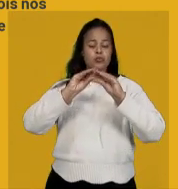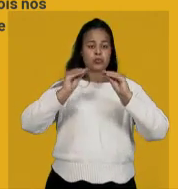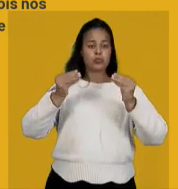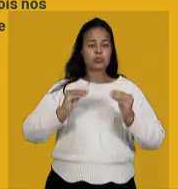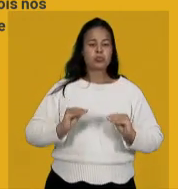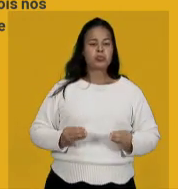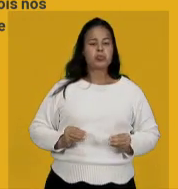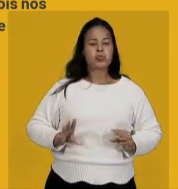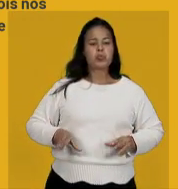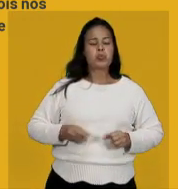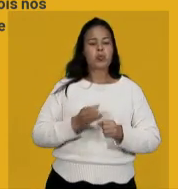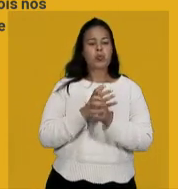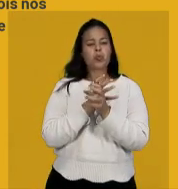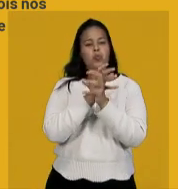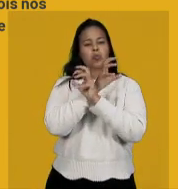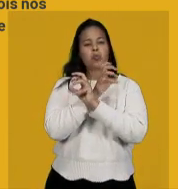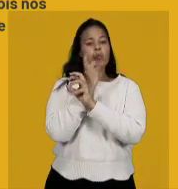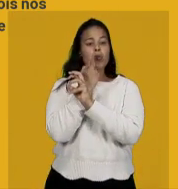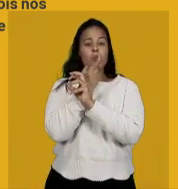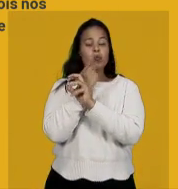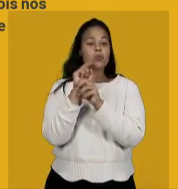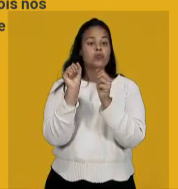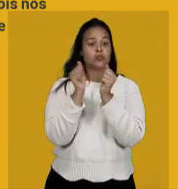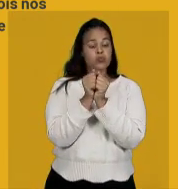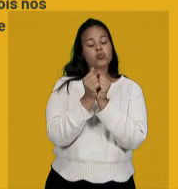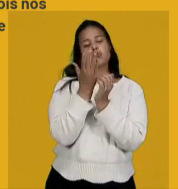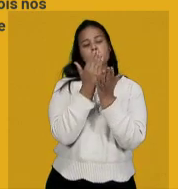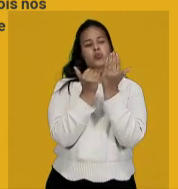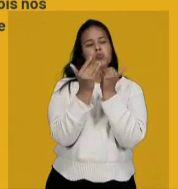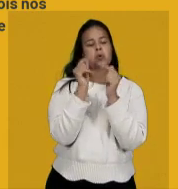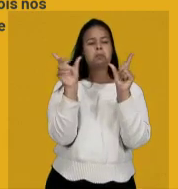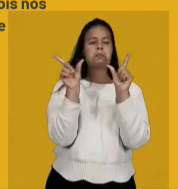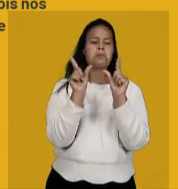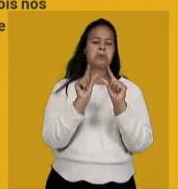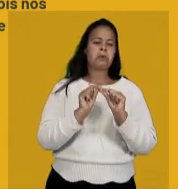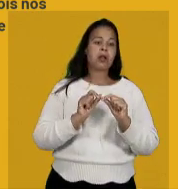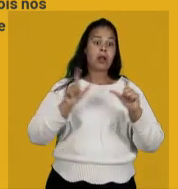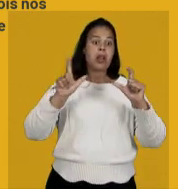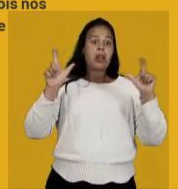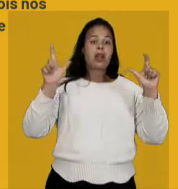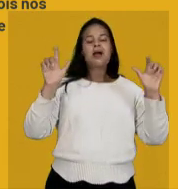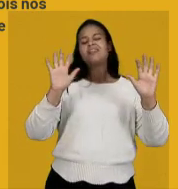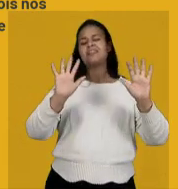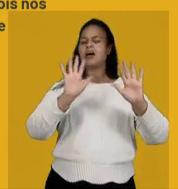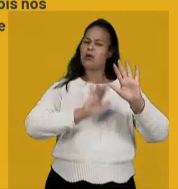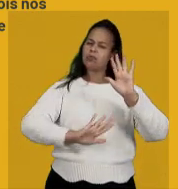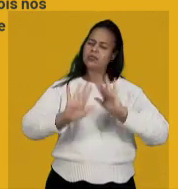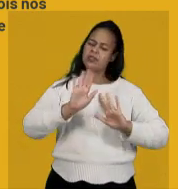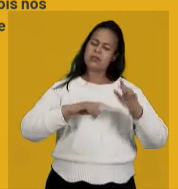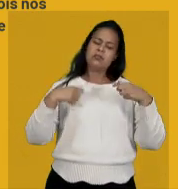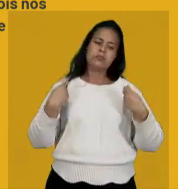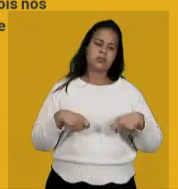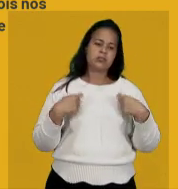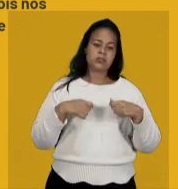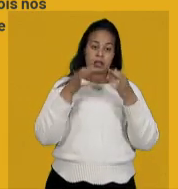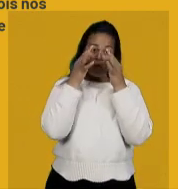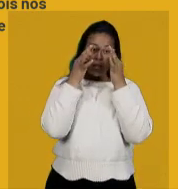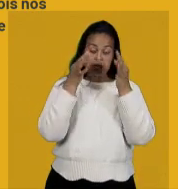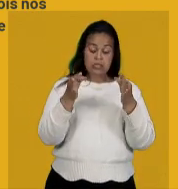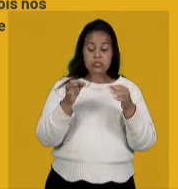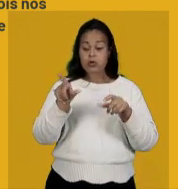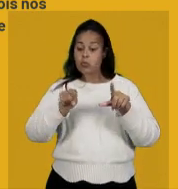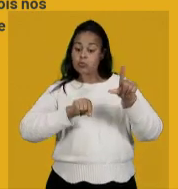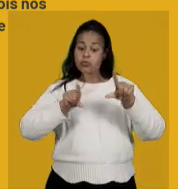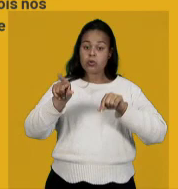para a constituição óssea e para os dentes, o consumo deve ser moderado, pois nos integrais há presença de gordura